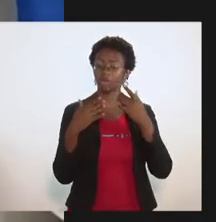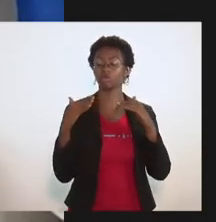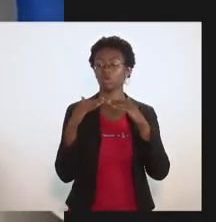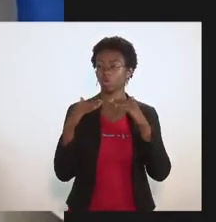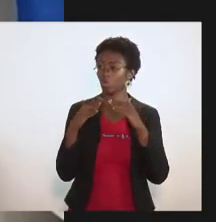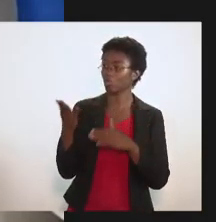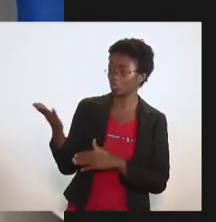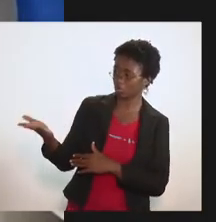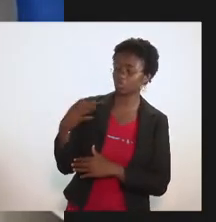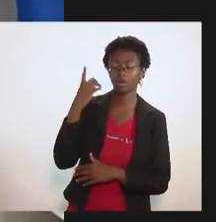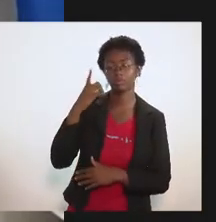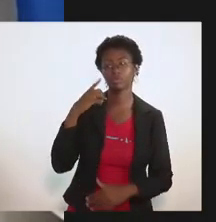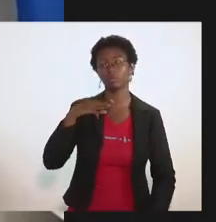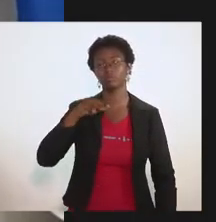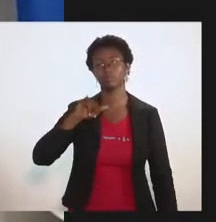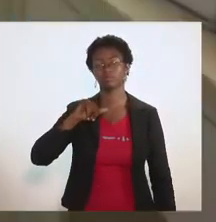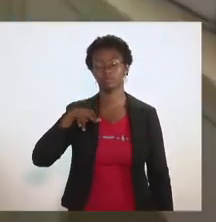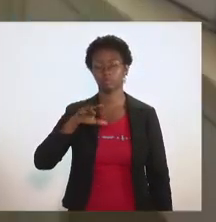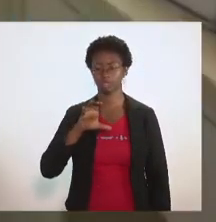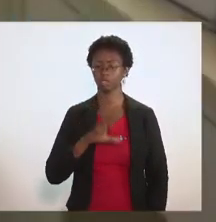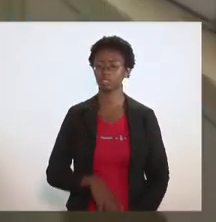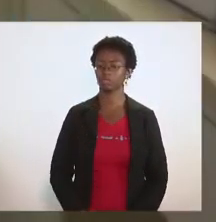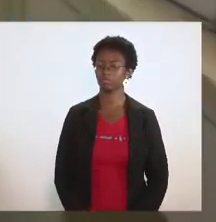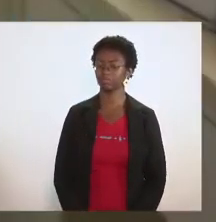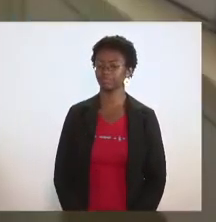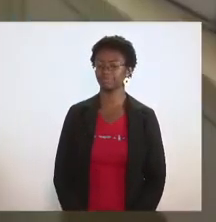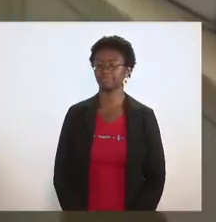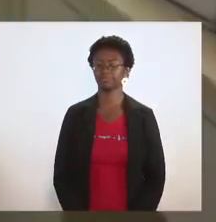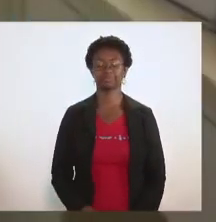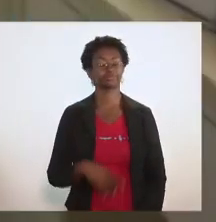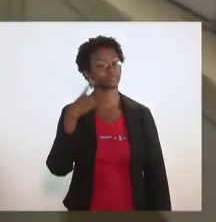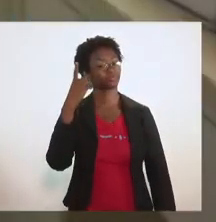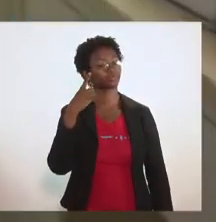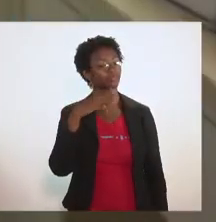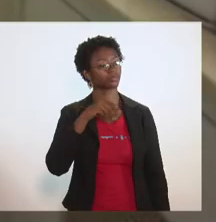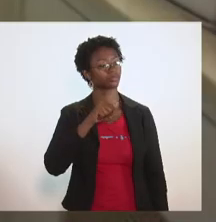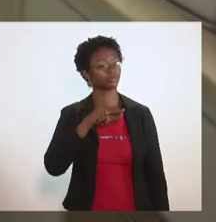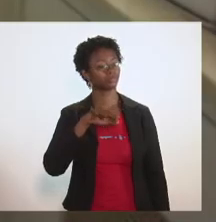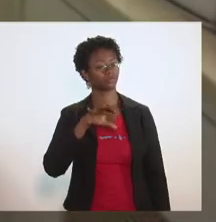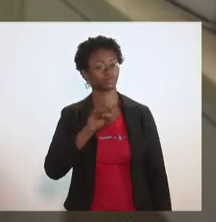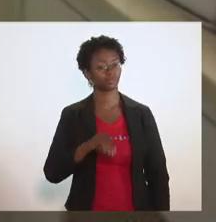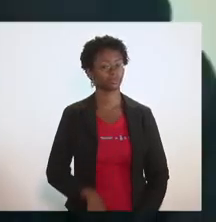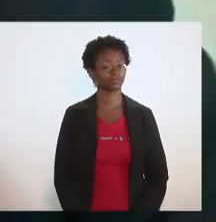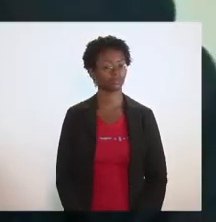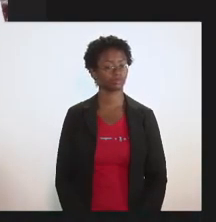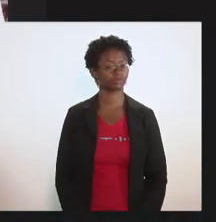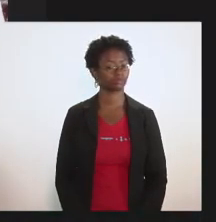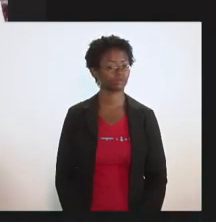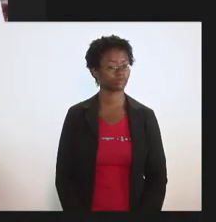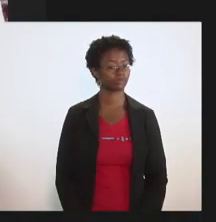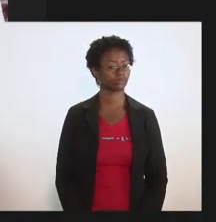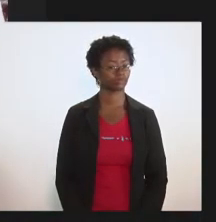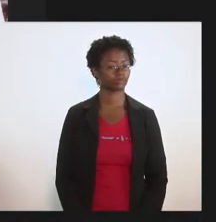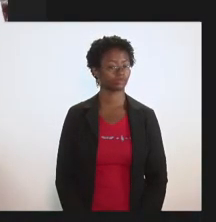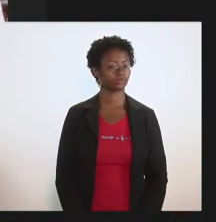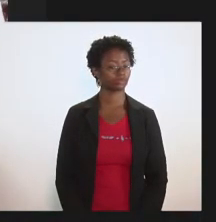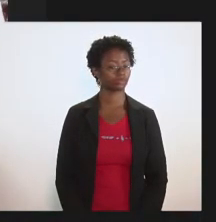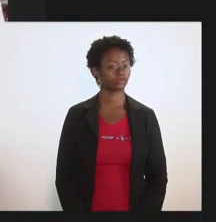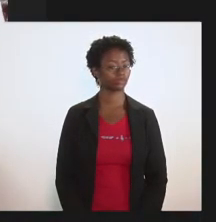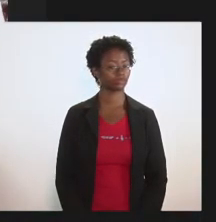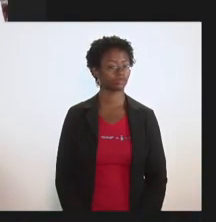condução e encaminhamento do deputado Mink. Eu ia antecipar meu voto pela aprovação da emenda número 1, junto com o deputado Márcio Pacheco,